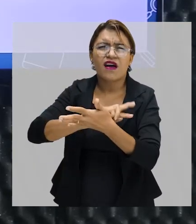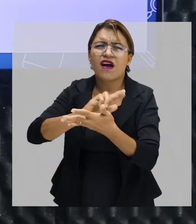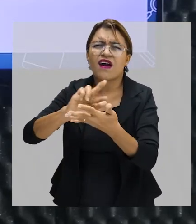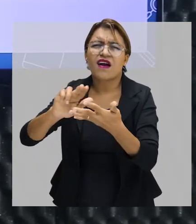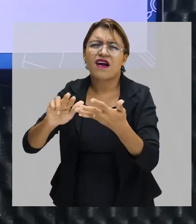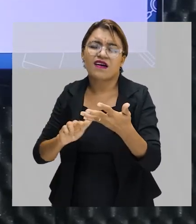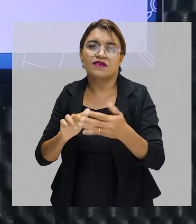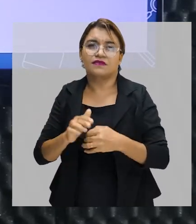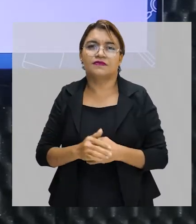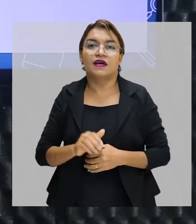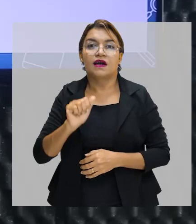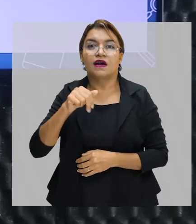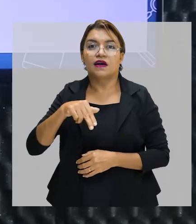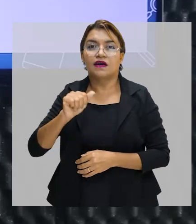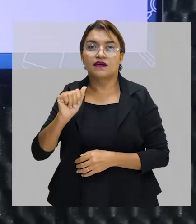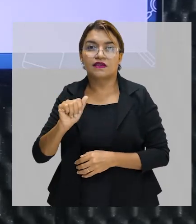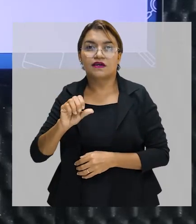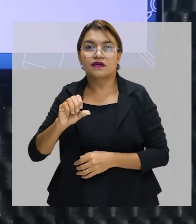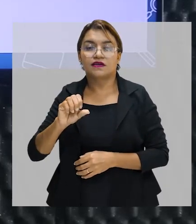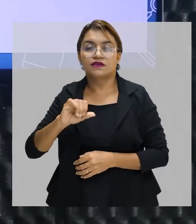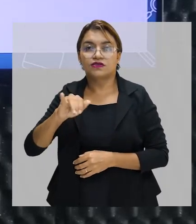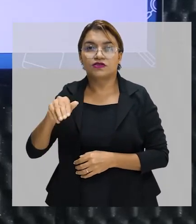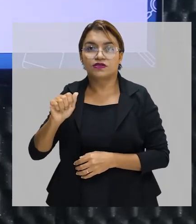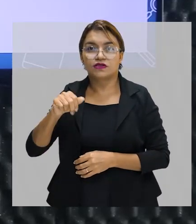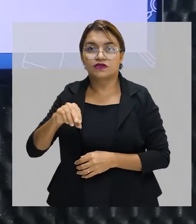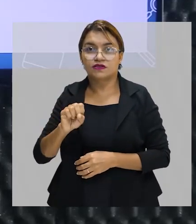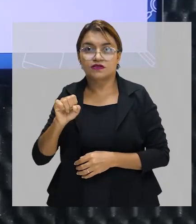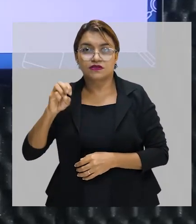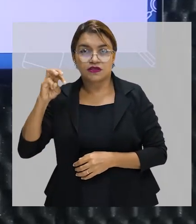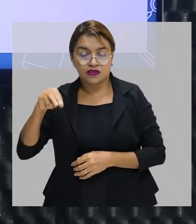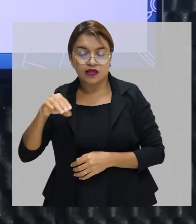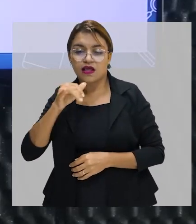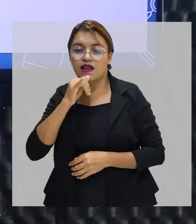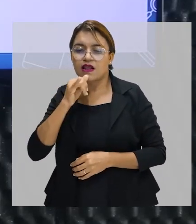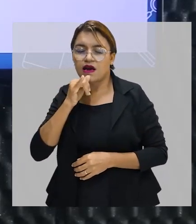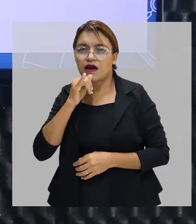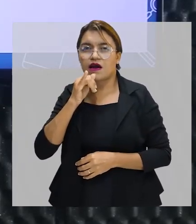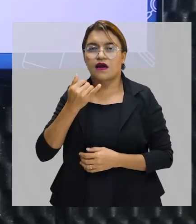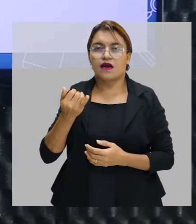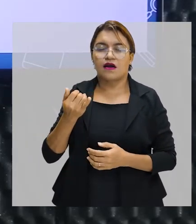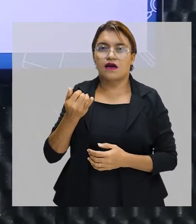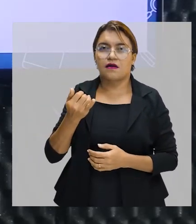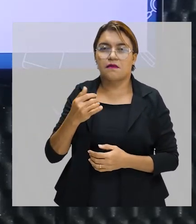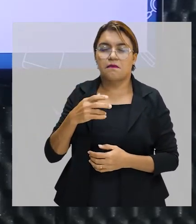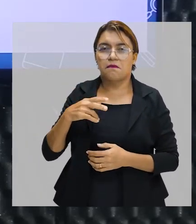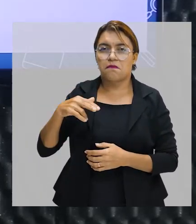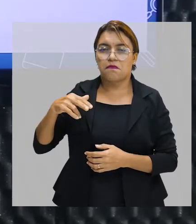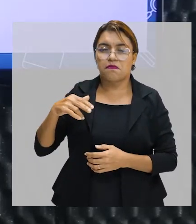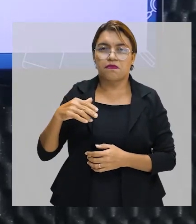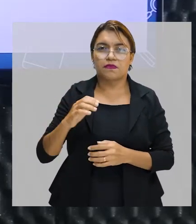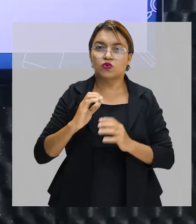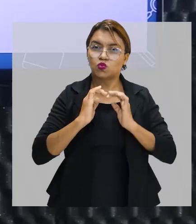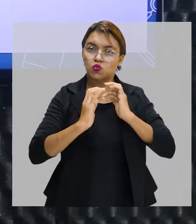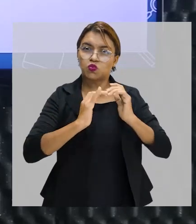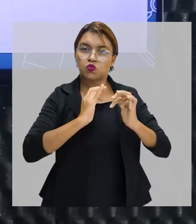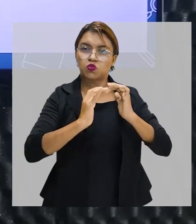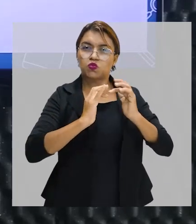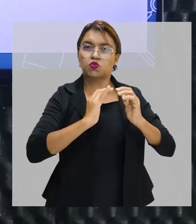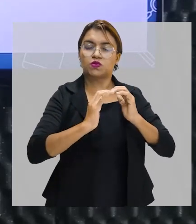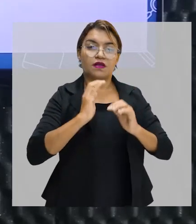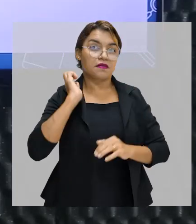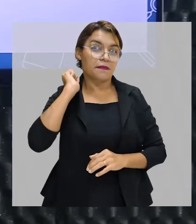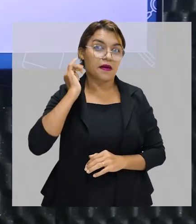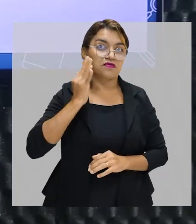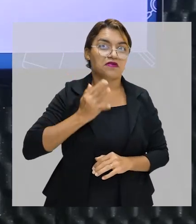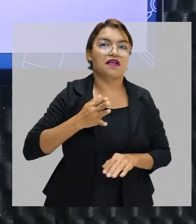né? Lenda da Ana Jans que aparece lá nas carruagens com mula sem cabeça pelas ruas do centro histórico, também de